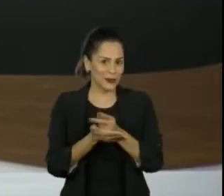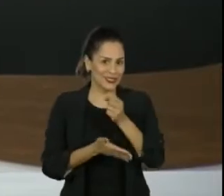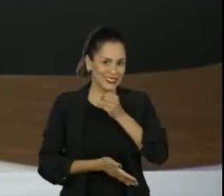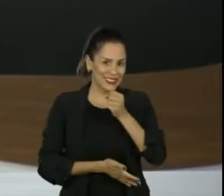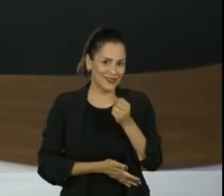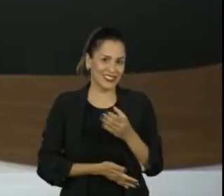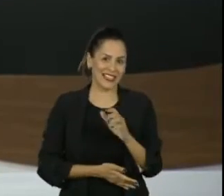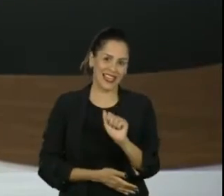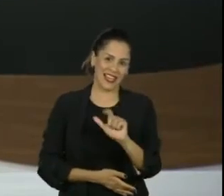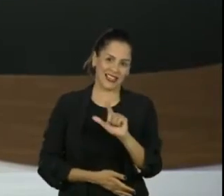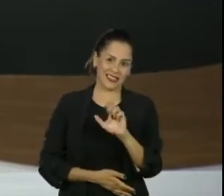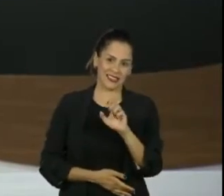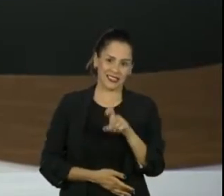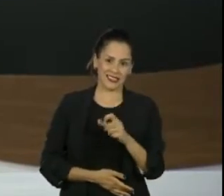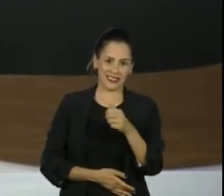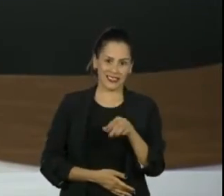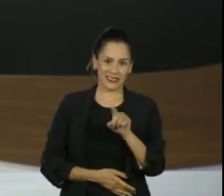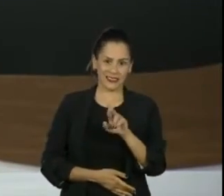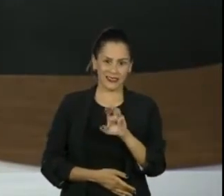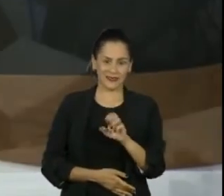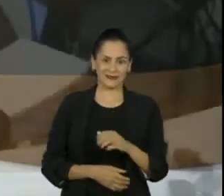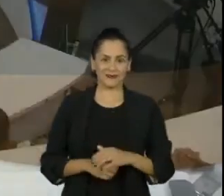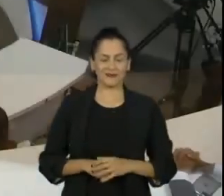com o prefeito Alexandre Calil.